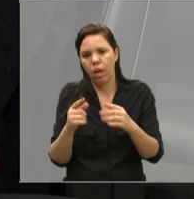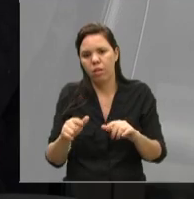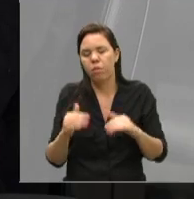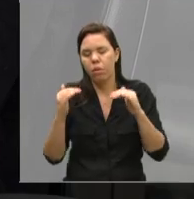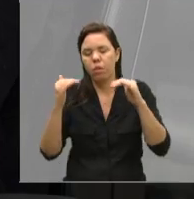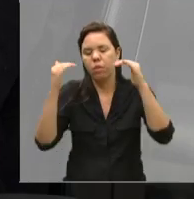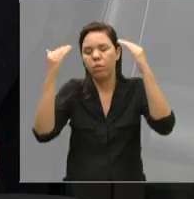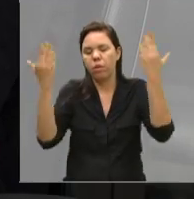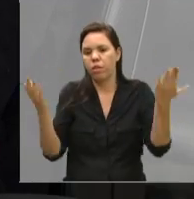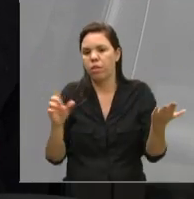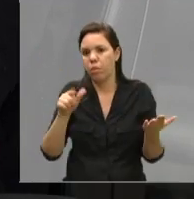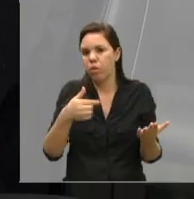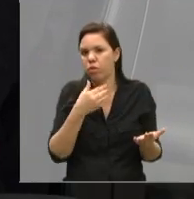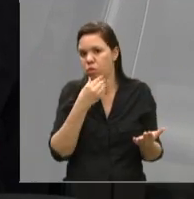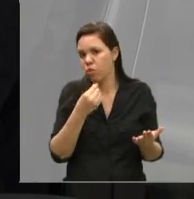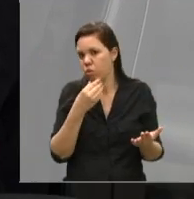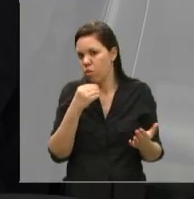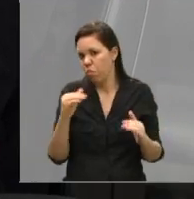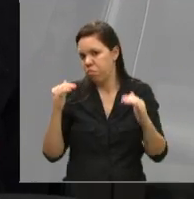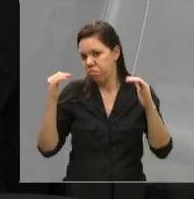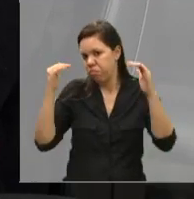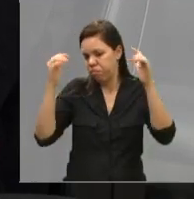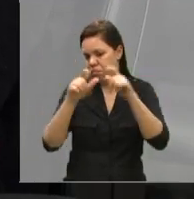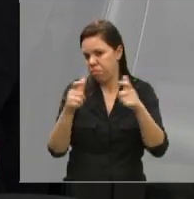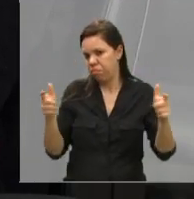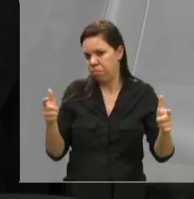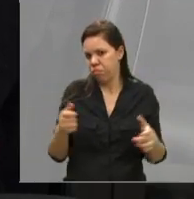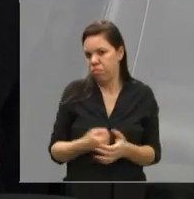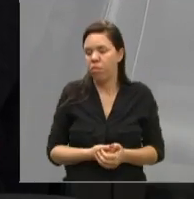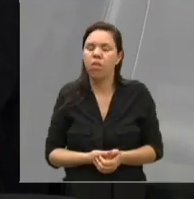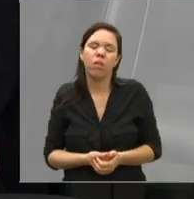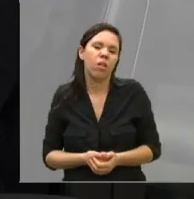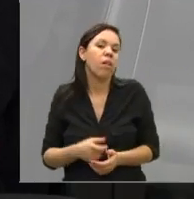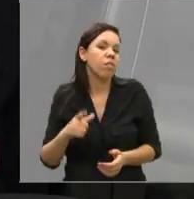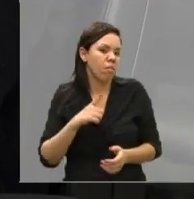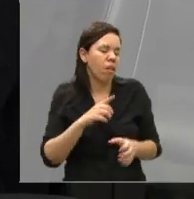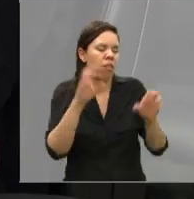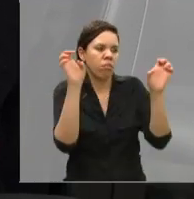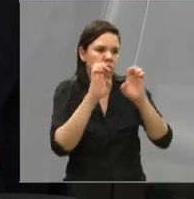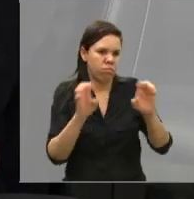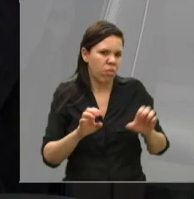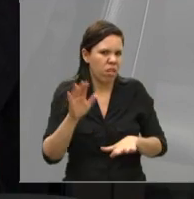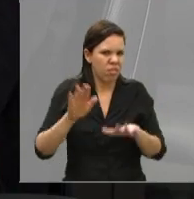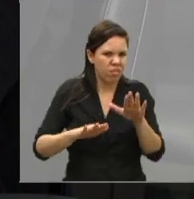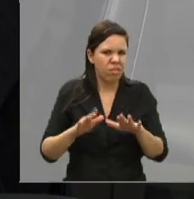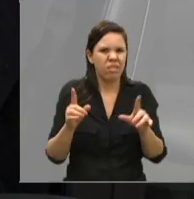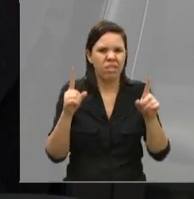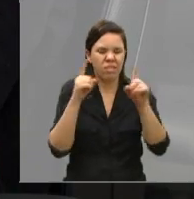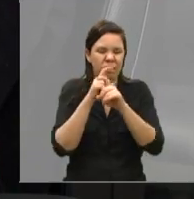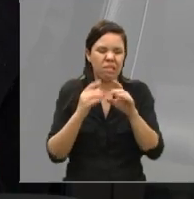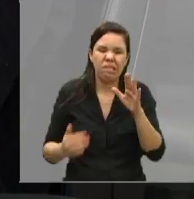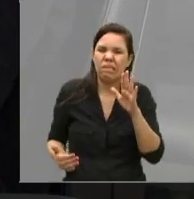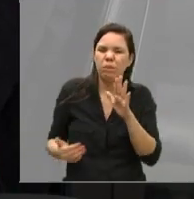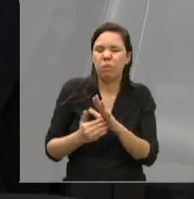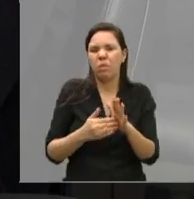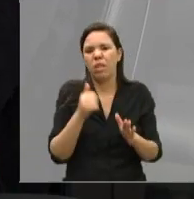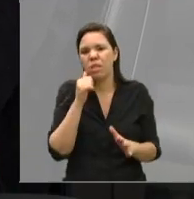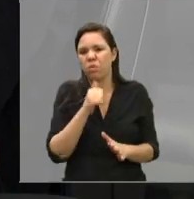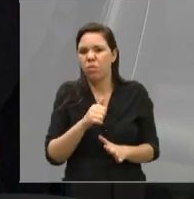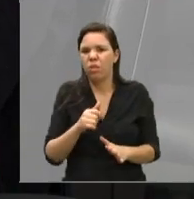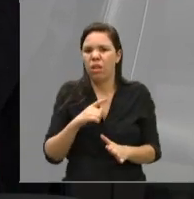de poder, os homens são maioria, porque existem estruturas que dificultam a chegada das mulheres, seja